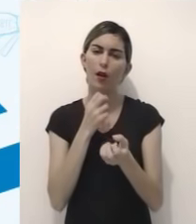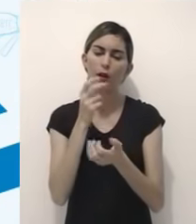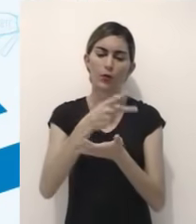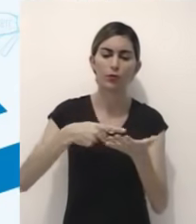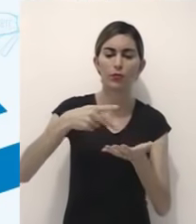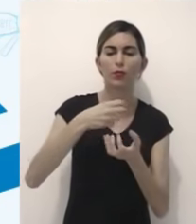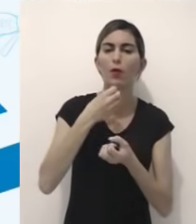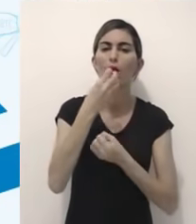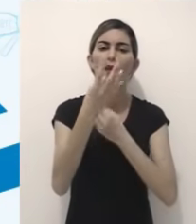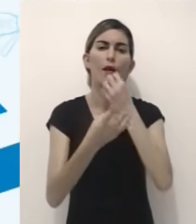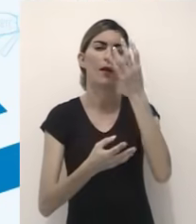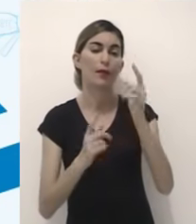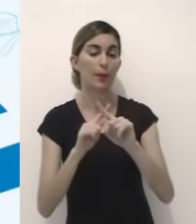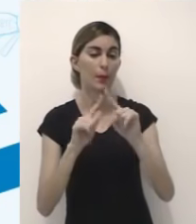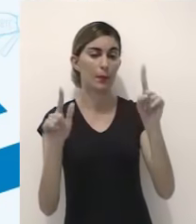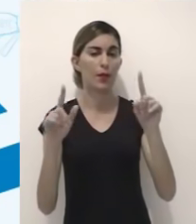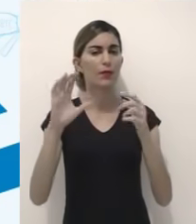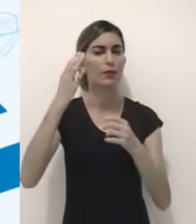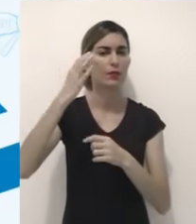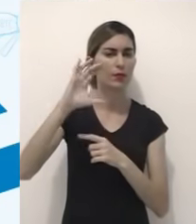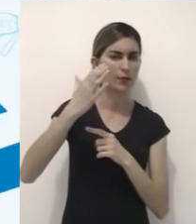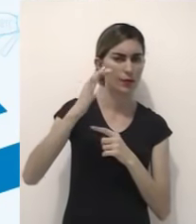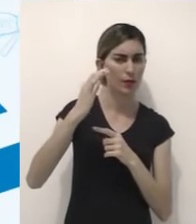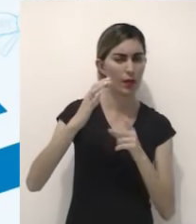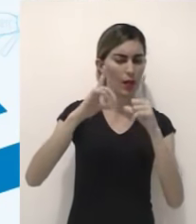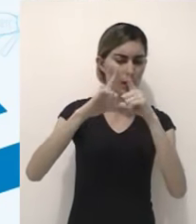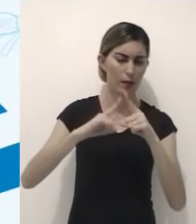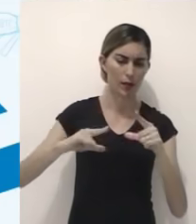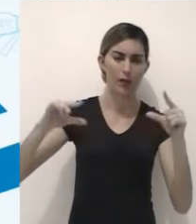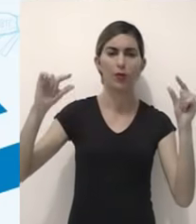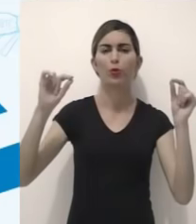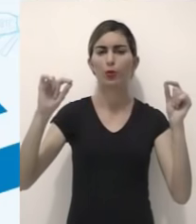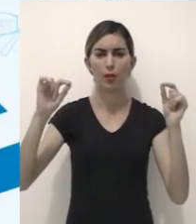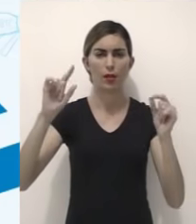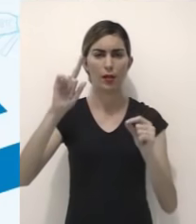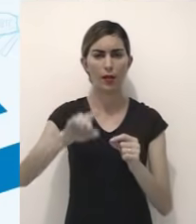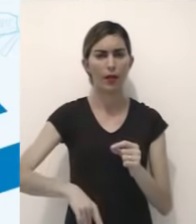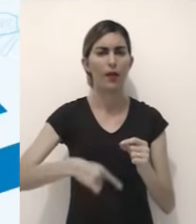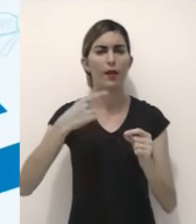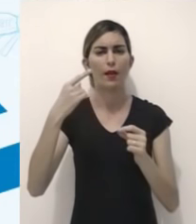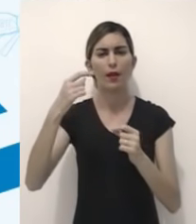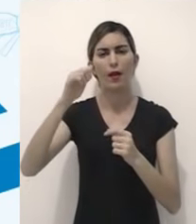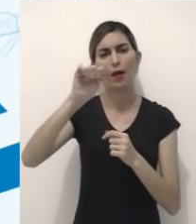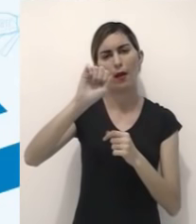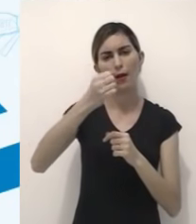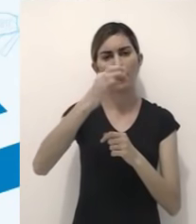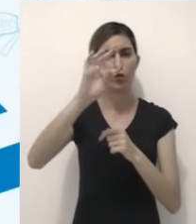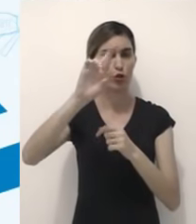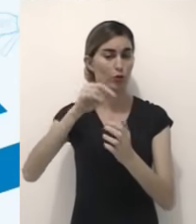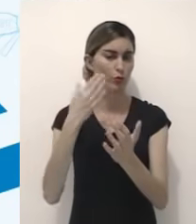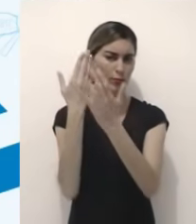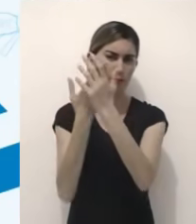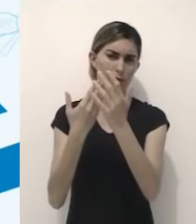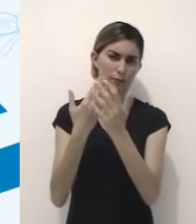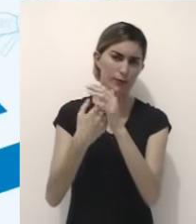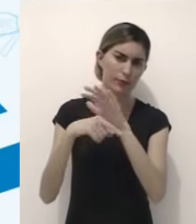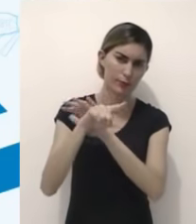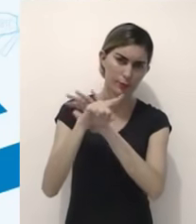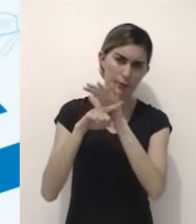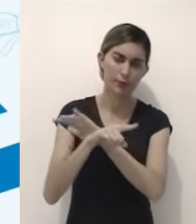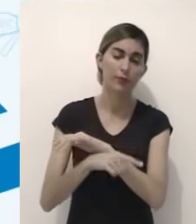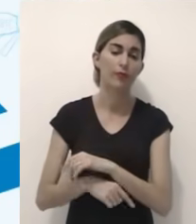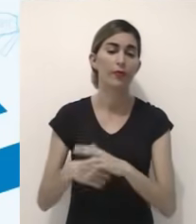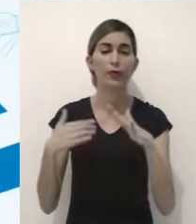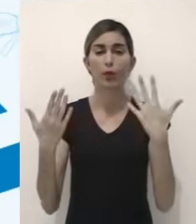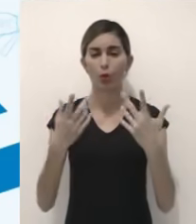namorados, poetas e músicos. Mas para a ciência, a Lua é um grande astro a ser pesquisado